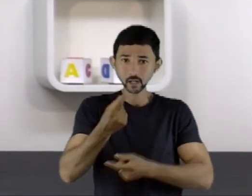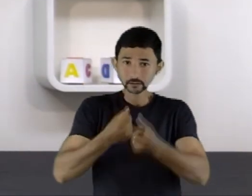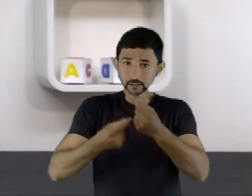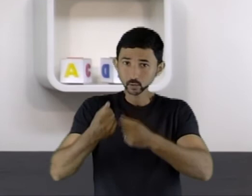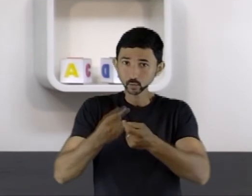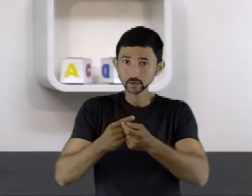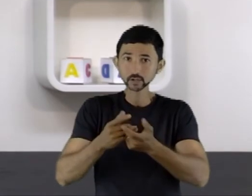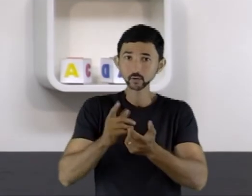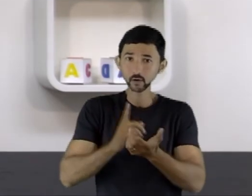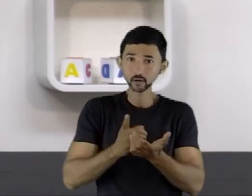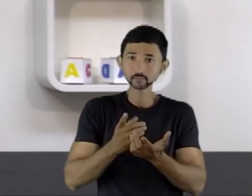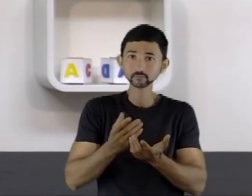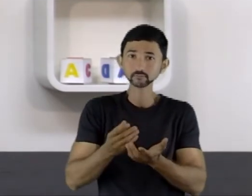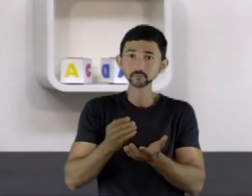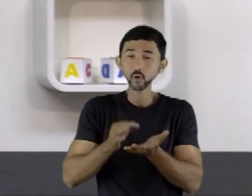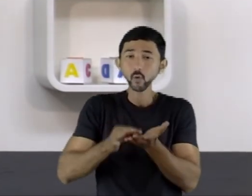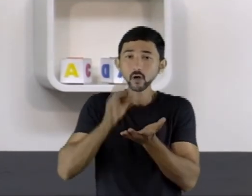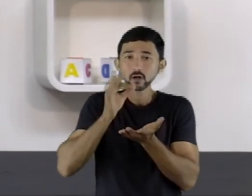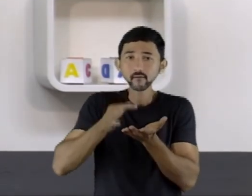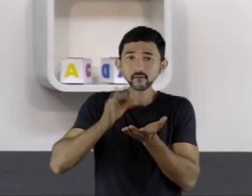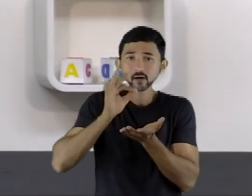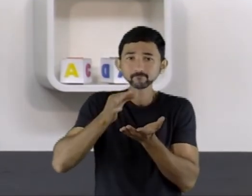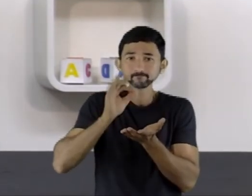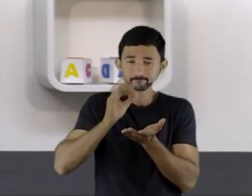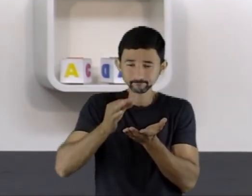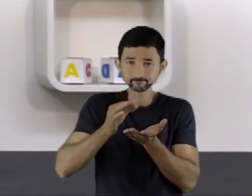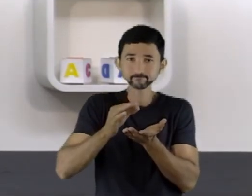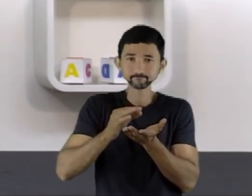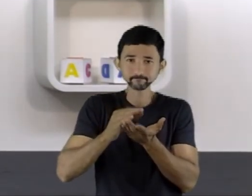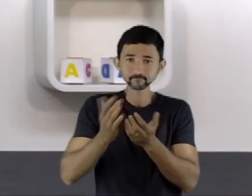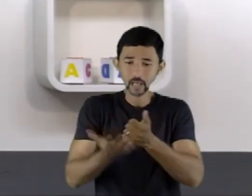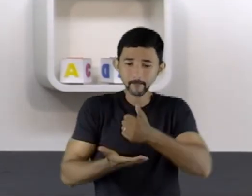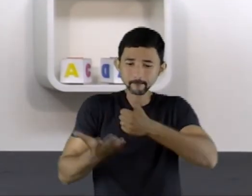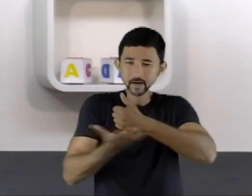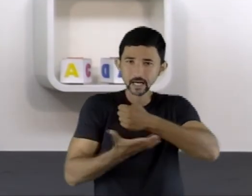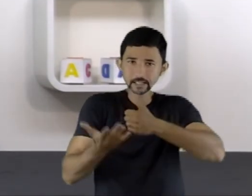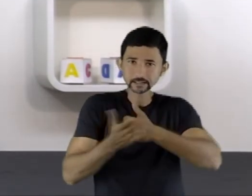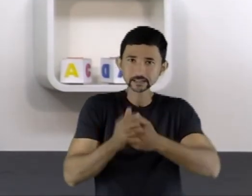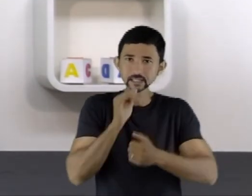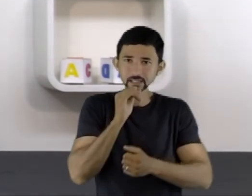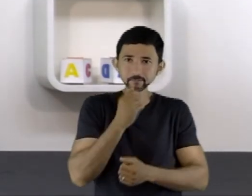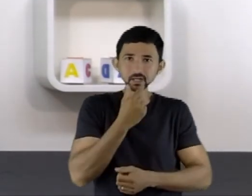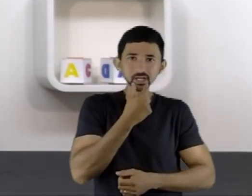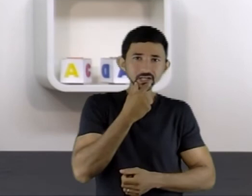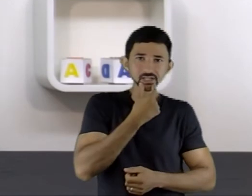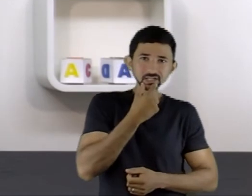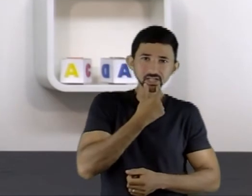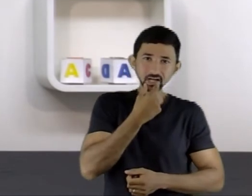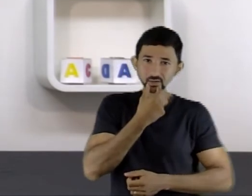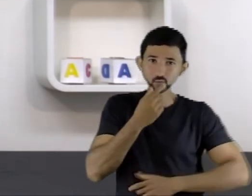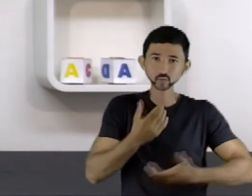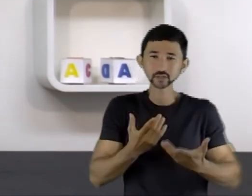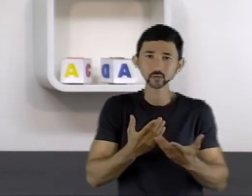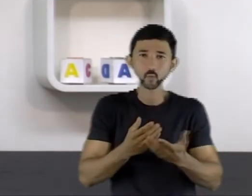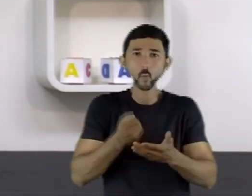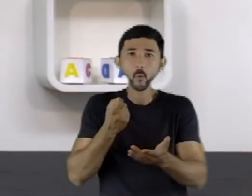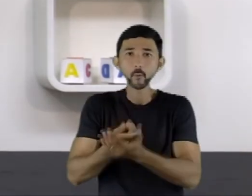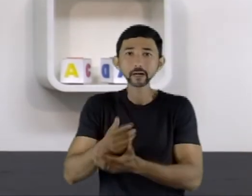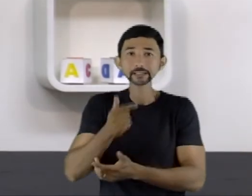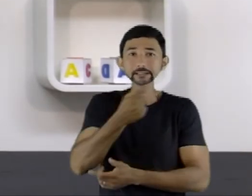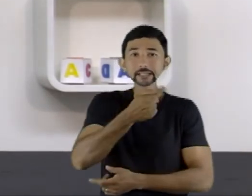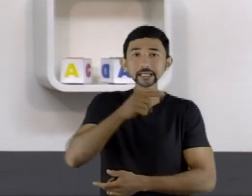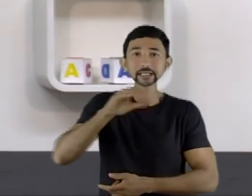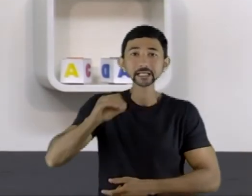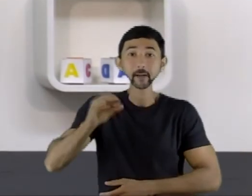ela era sustentada pelo café, né? Então, os Estados Unidos compravam cerca de 70% do café